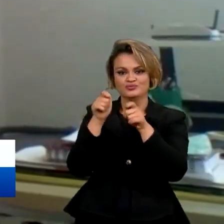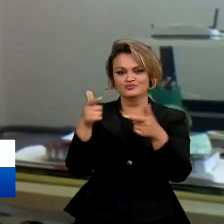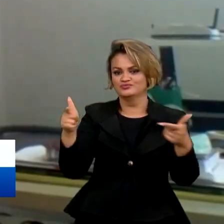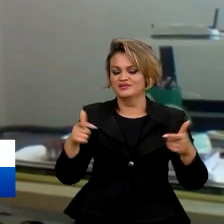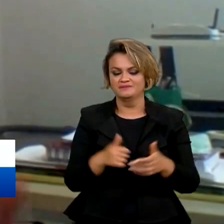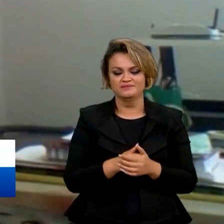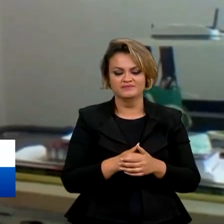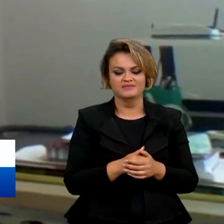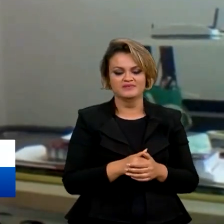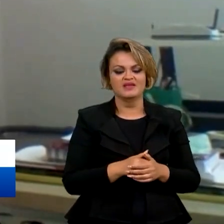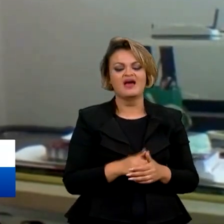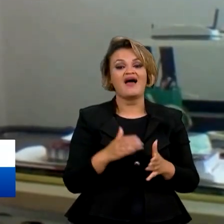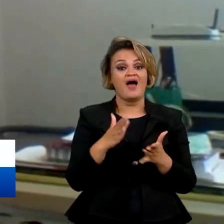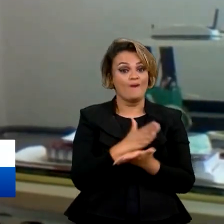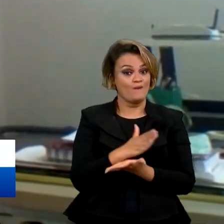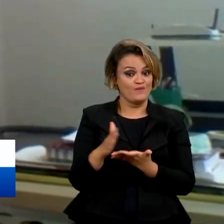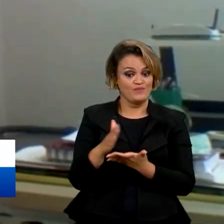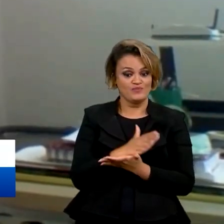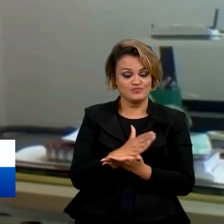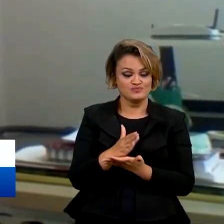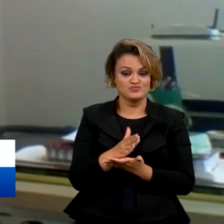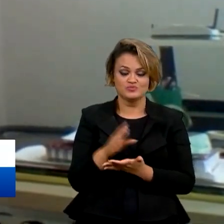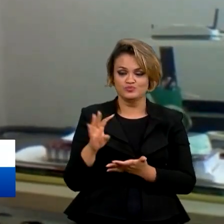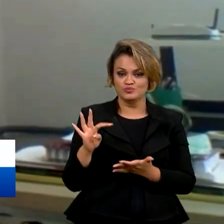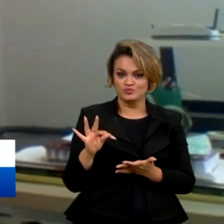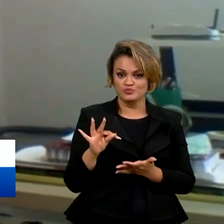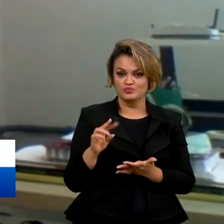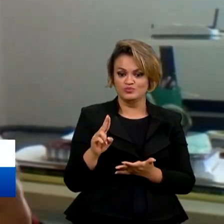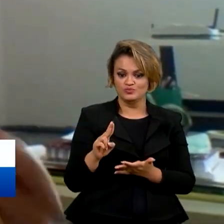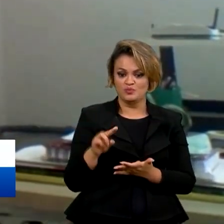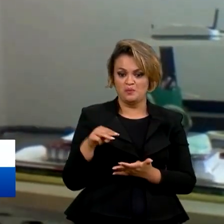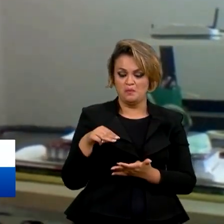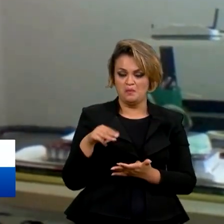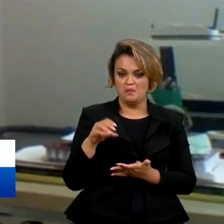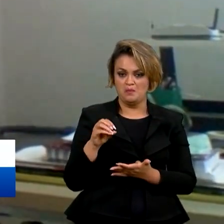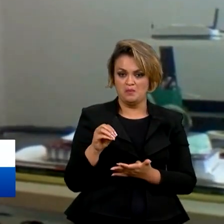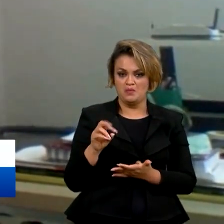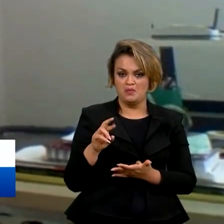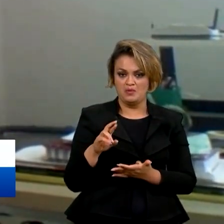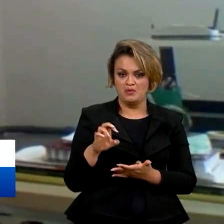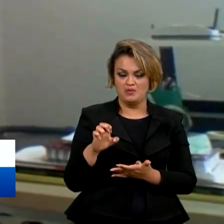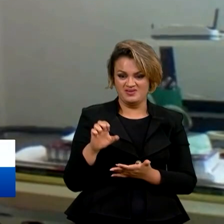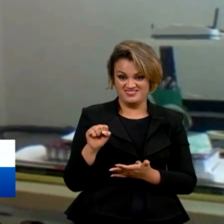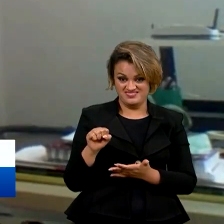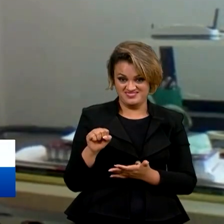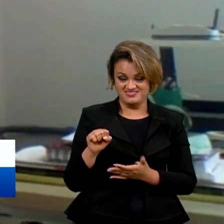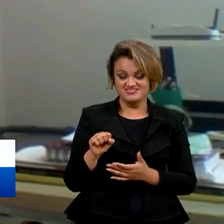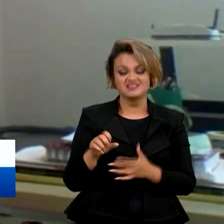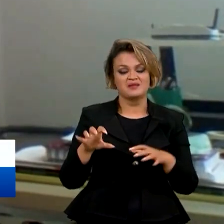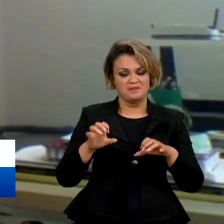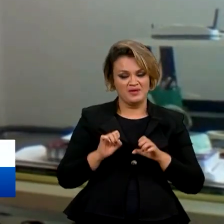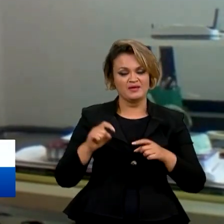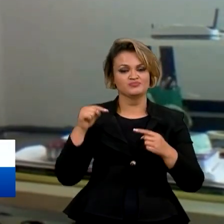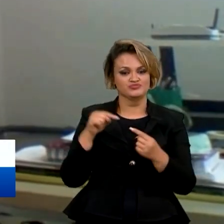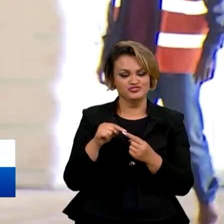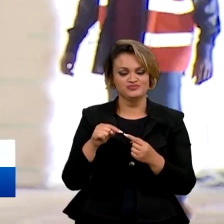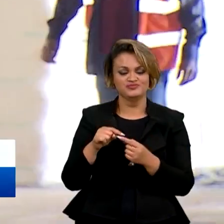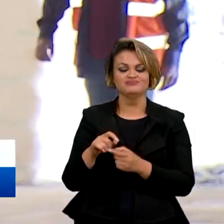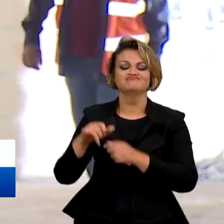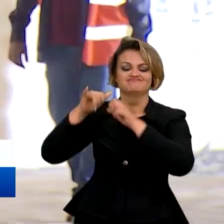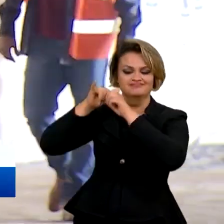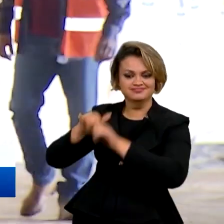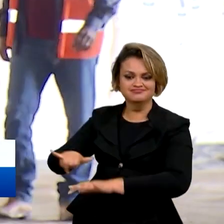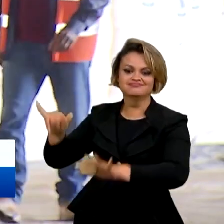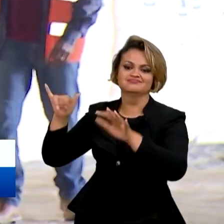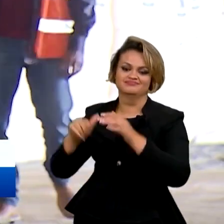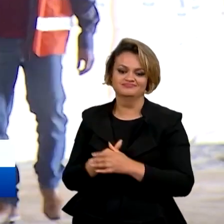alguns tumores que são associados a esse uso de agrotóxicos, né, principalmente os hematológicos. E essas lesões, para você